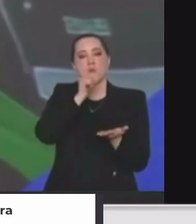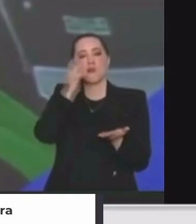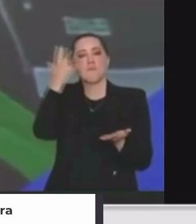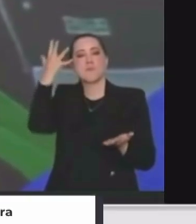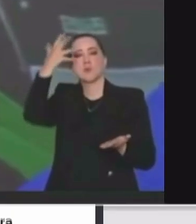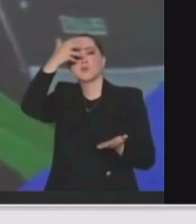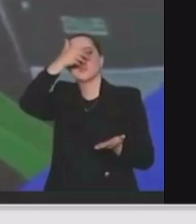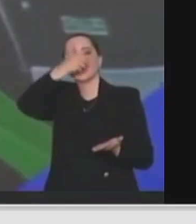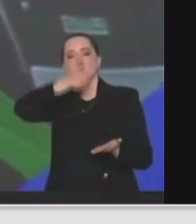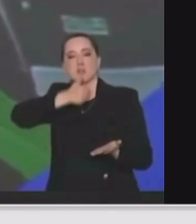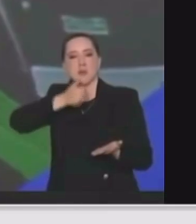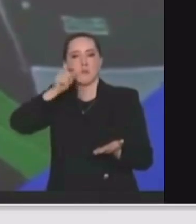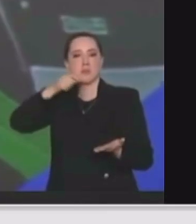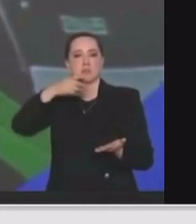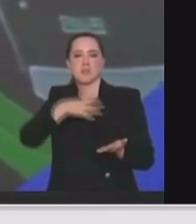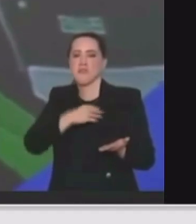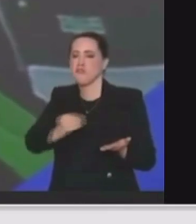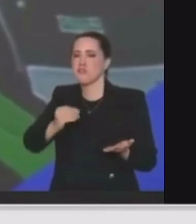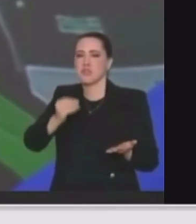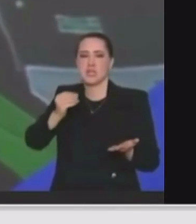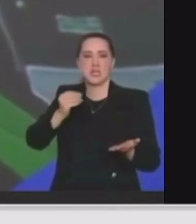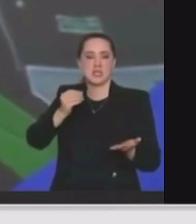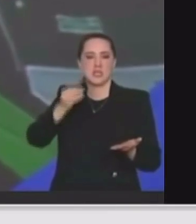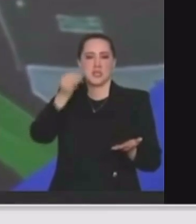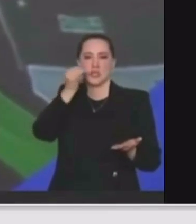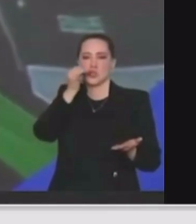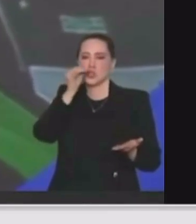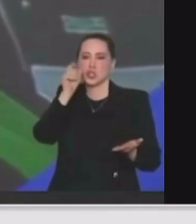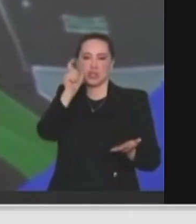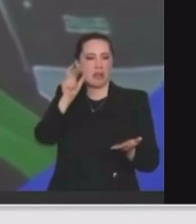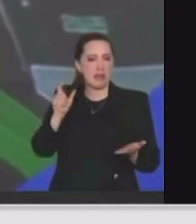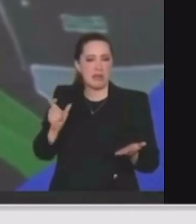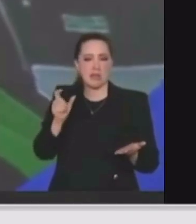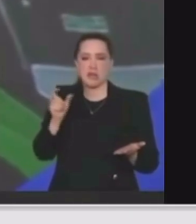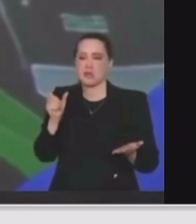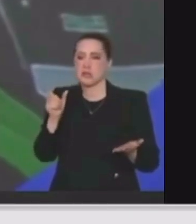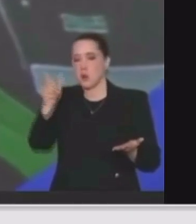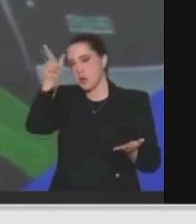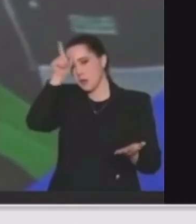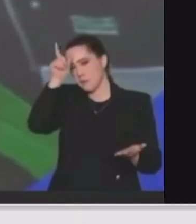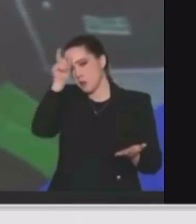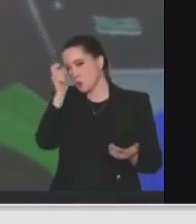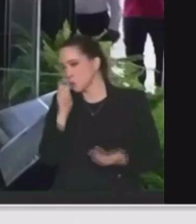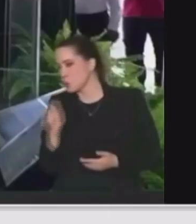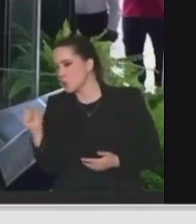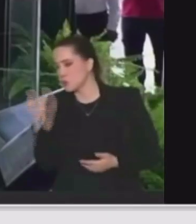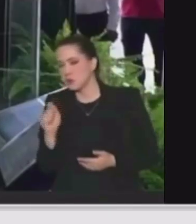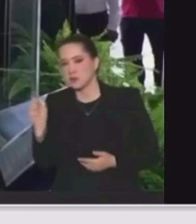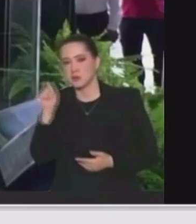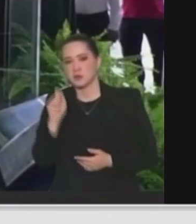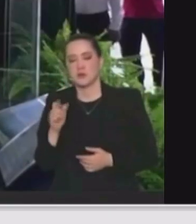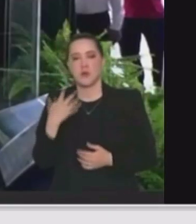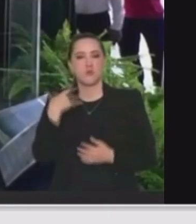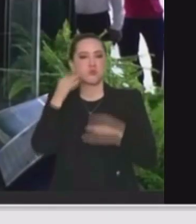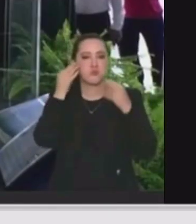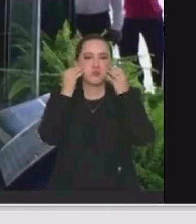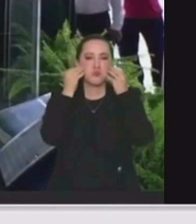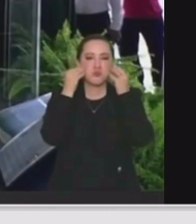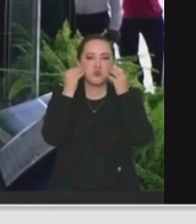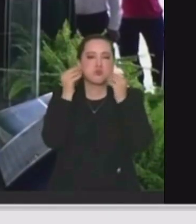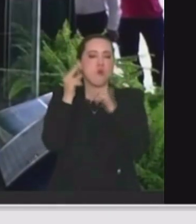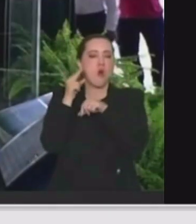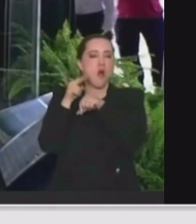bonitona, devia ser filha de italiana ou de alemão no Rio Grande do Sul, ou Santa Catarina, com a bochecha bem